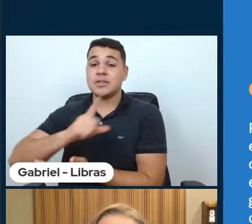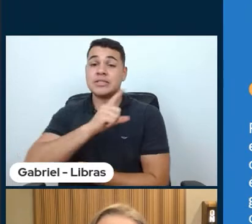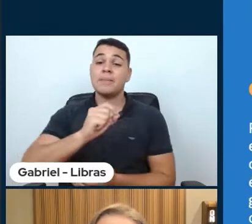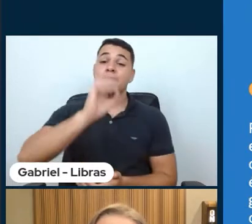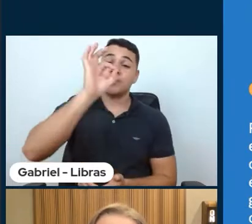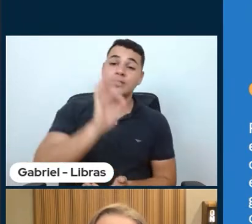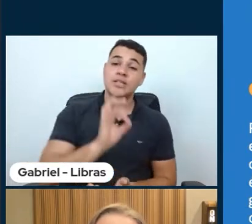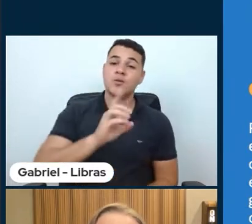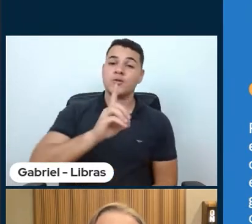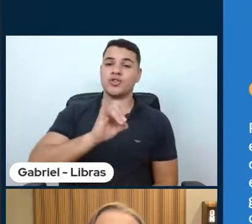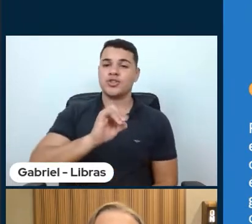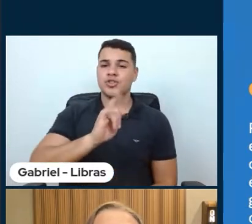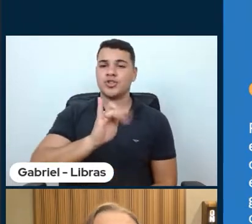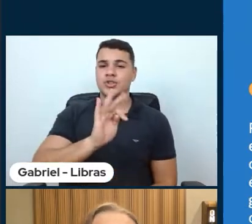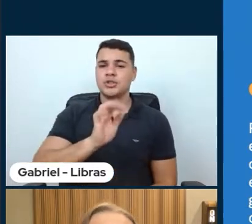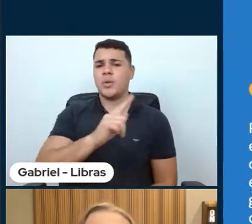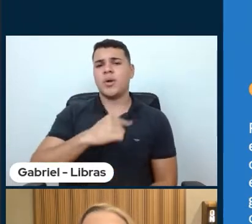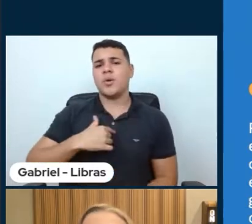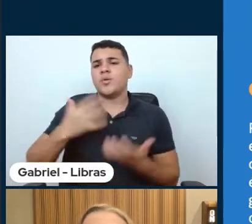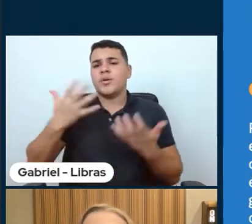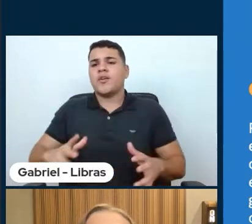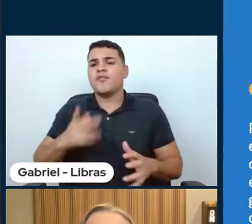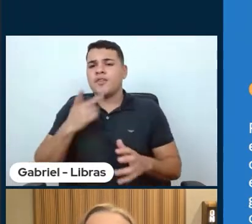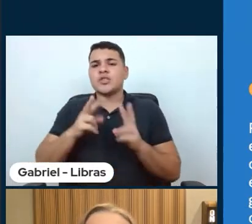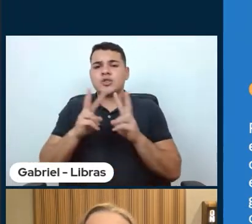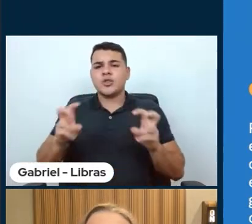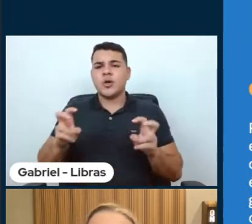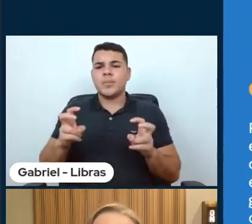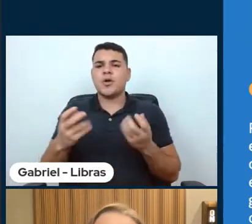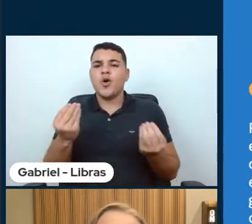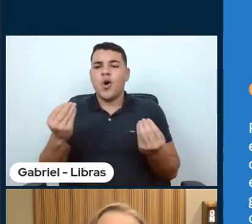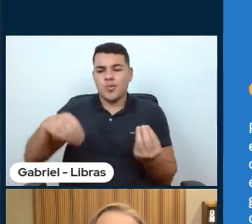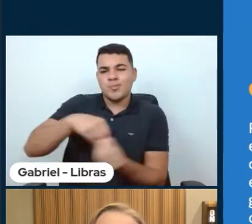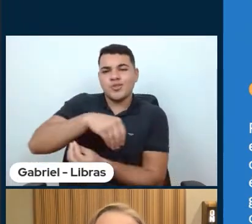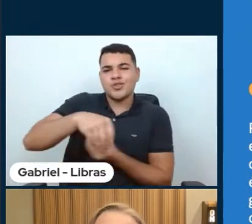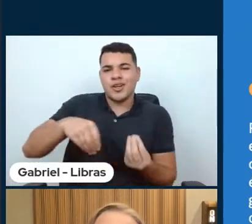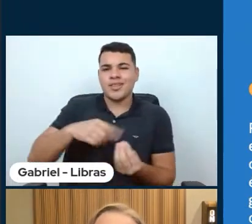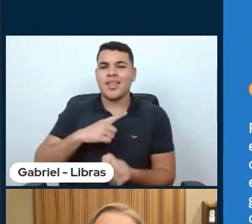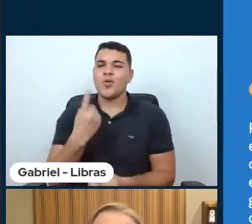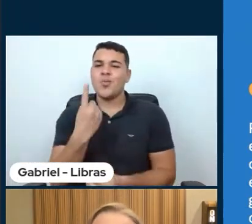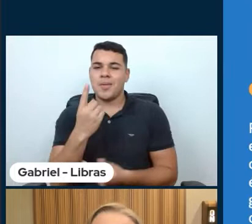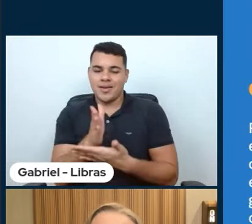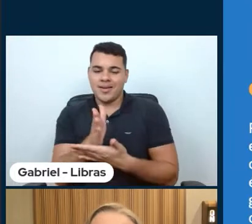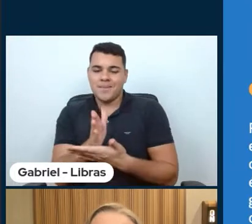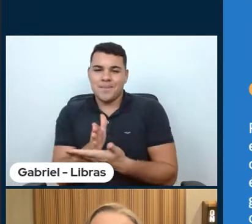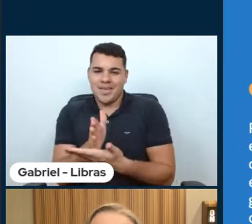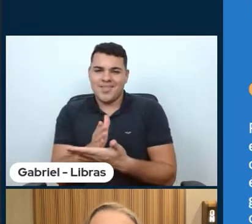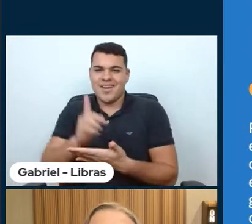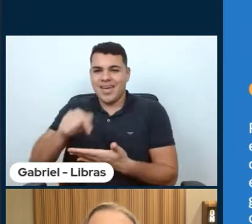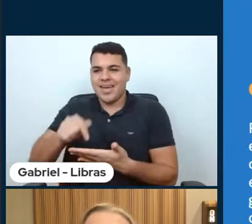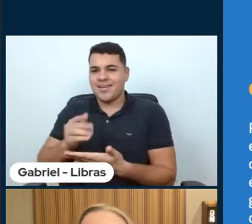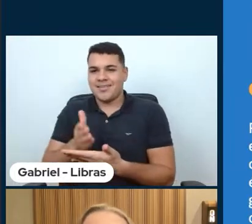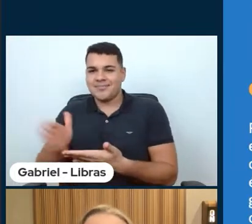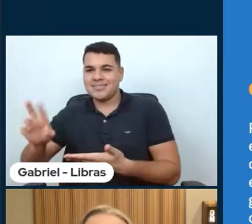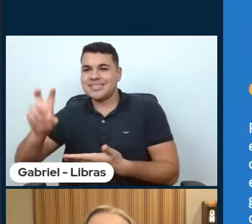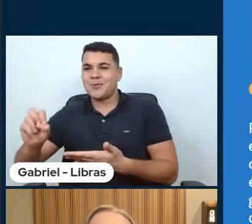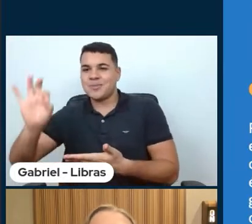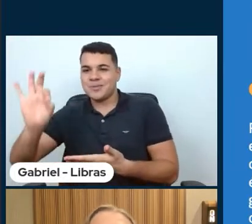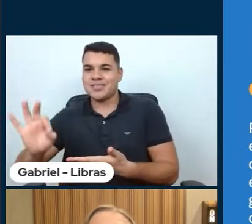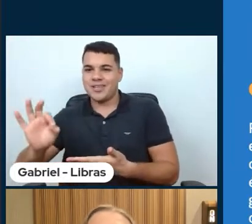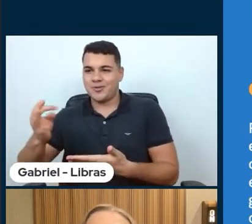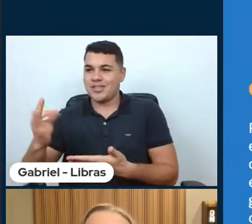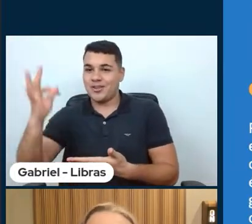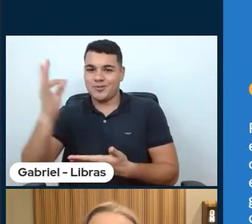certa noção né E aí eu já vou incluir a importância do áudio Especialmente na realidade virtual